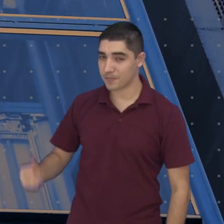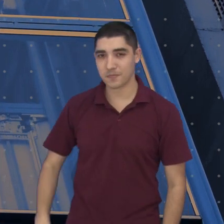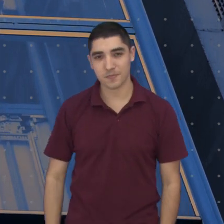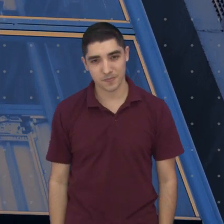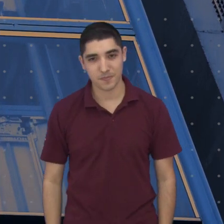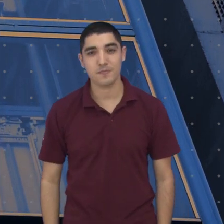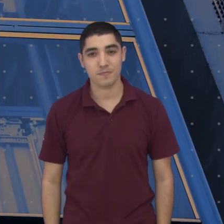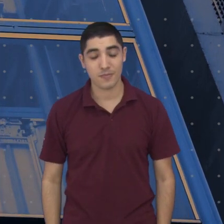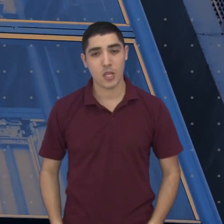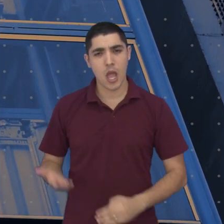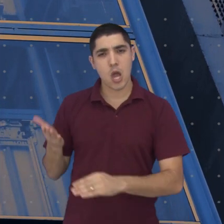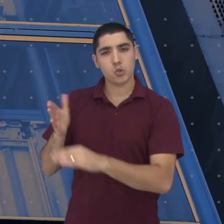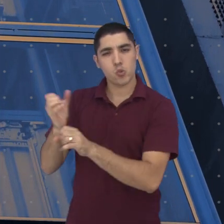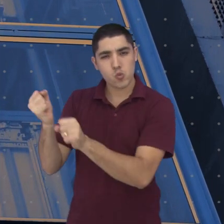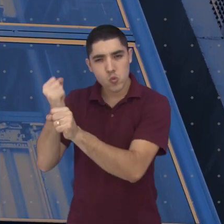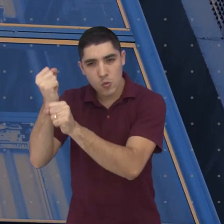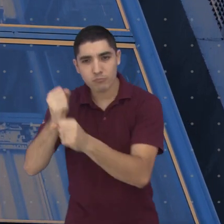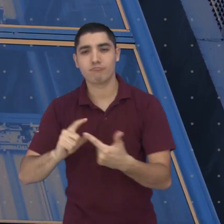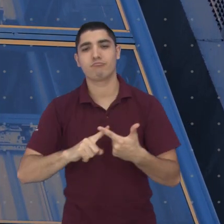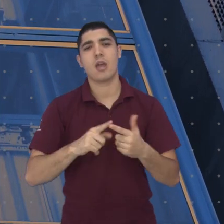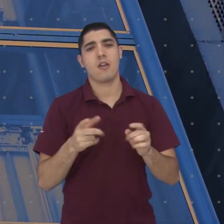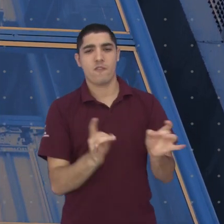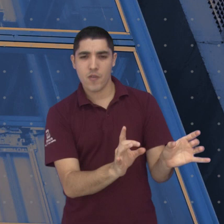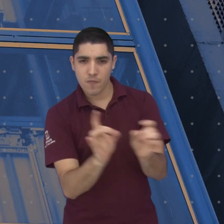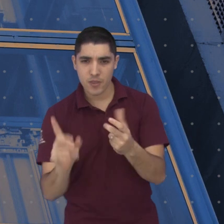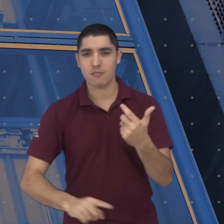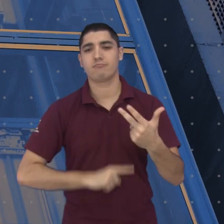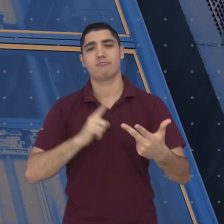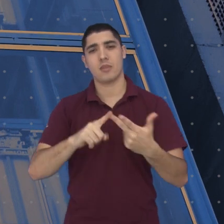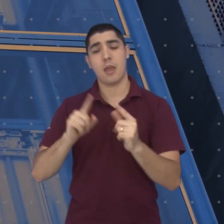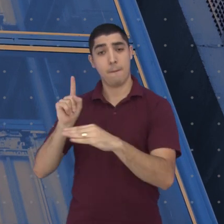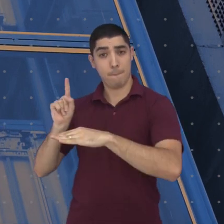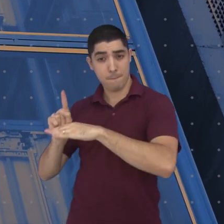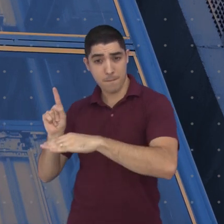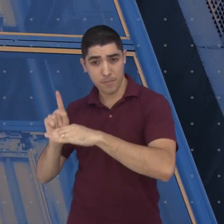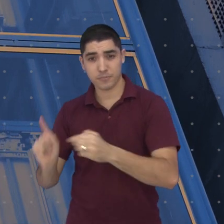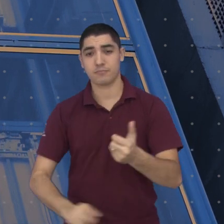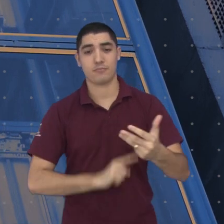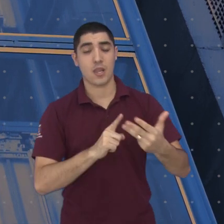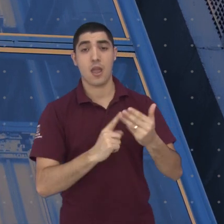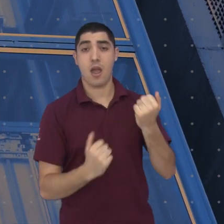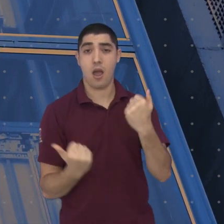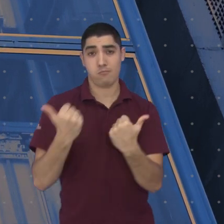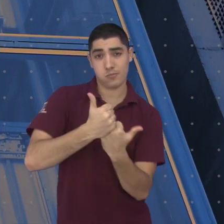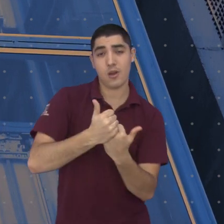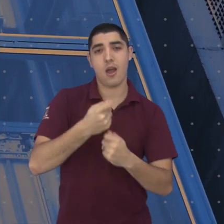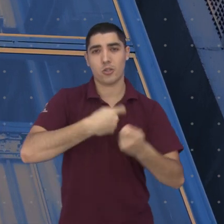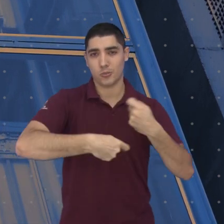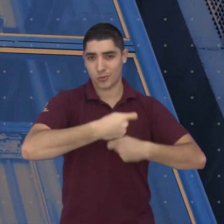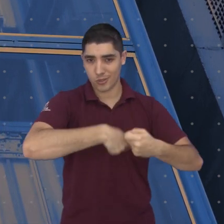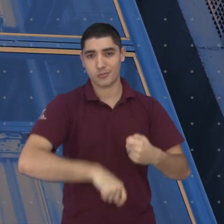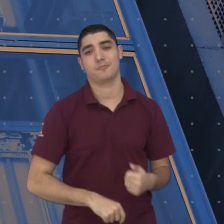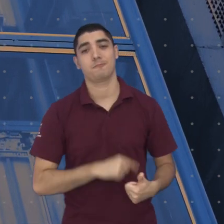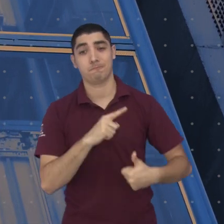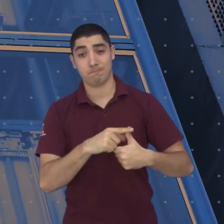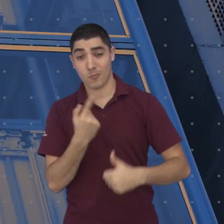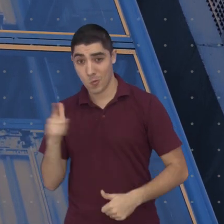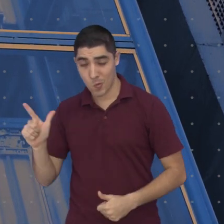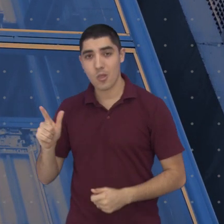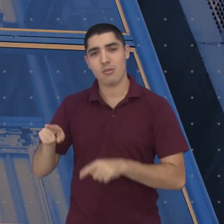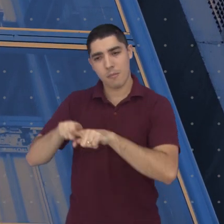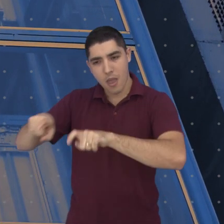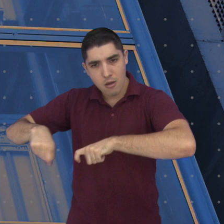tem oportunidades de emprego para ajudante de obras assistente de vendas atendente de balcão auxiliar